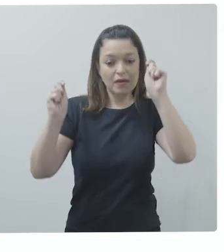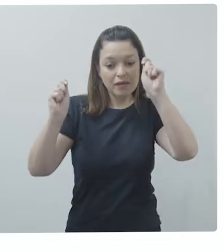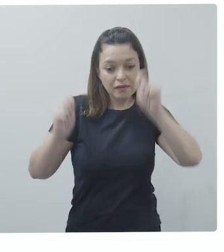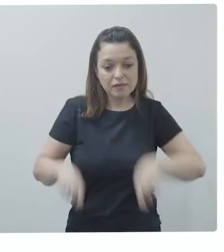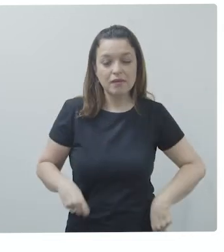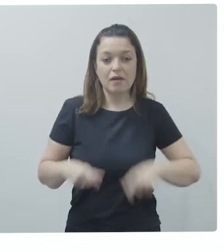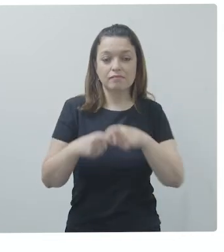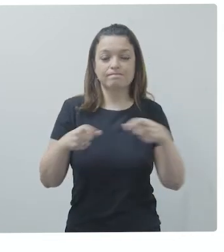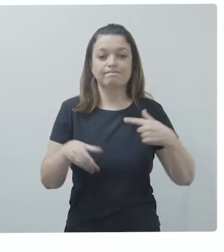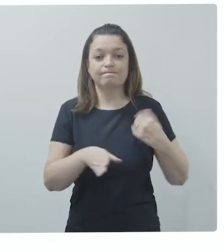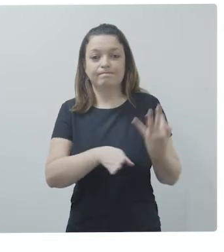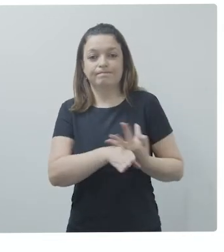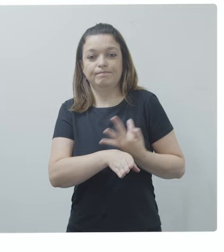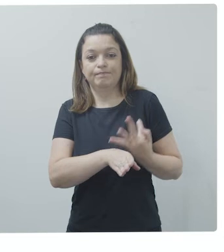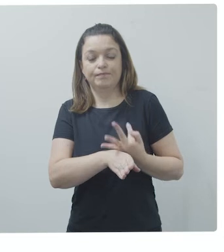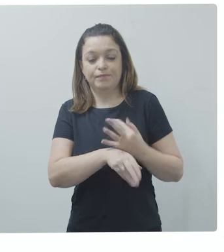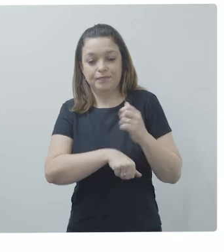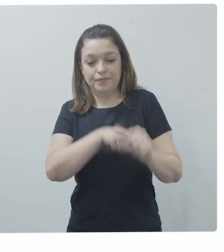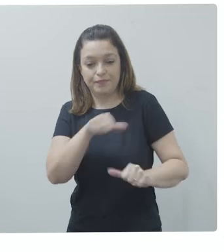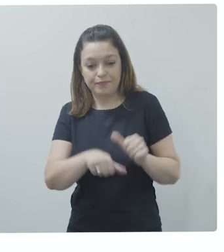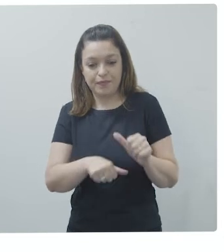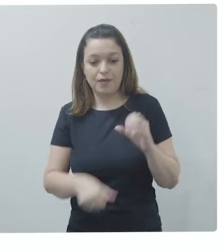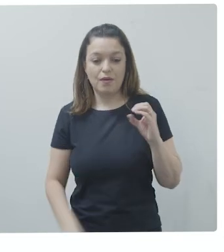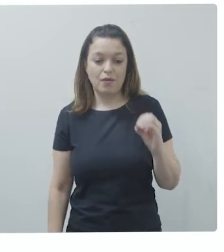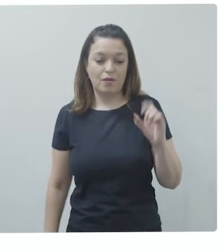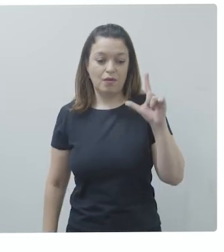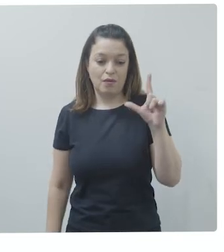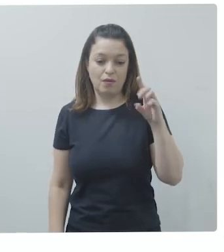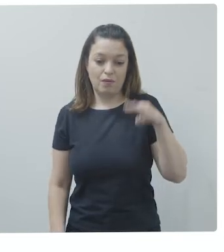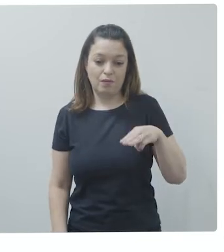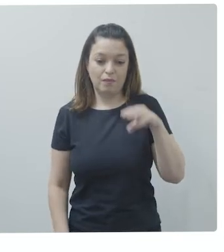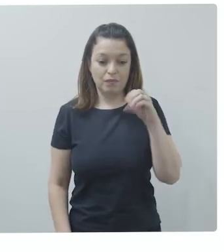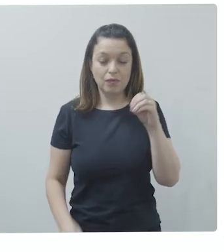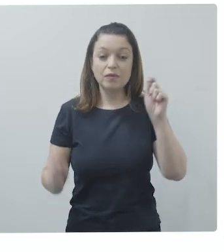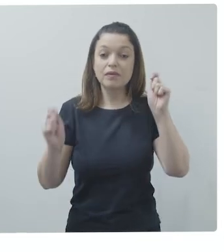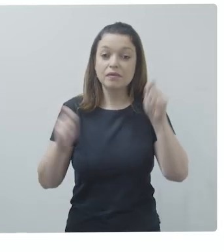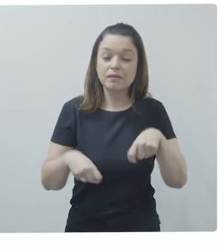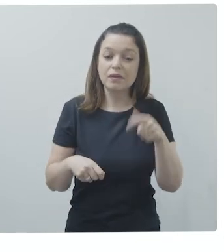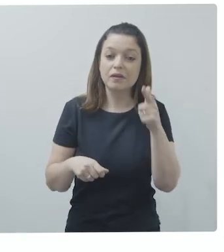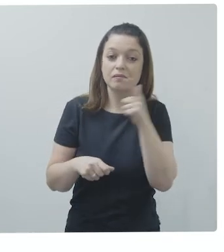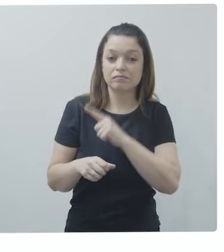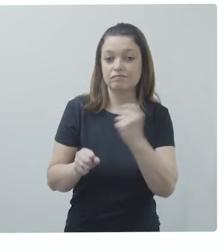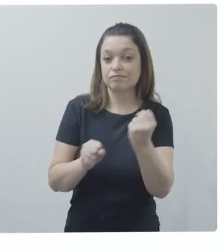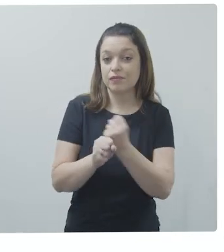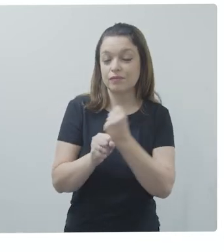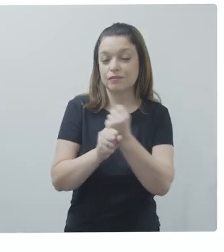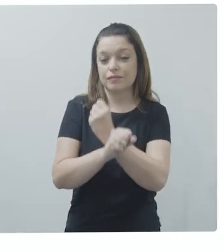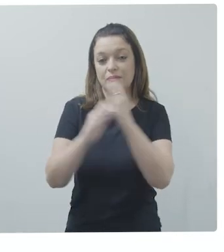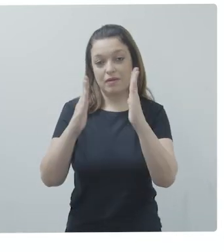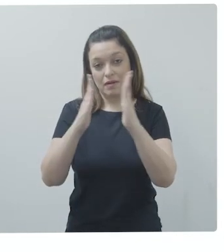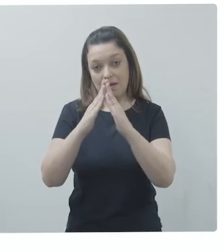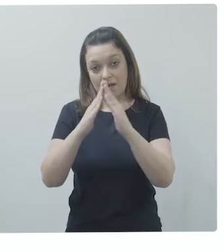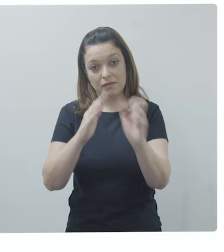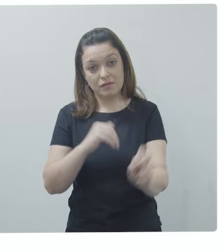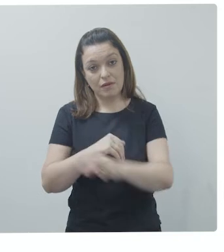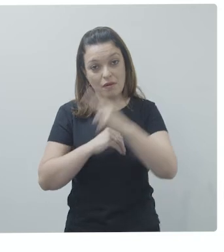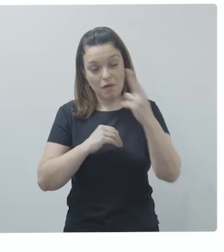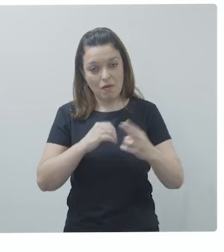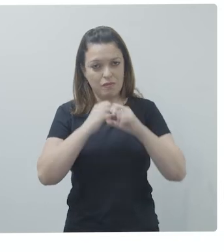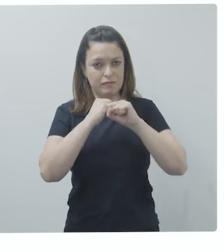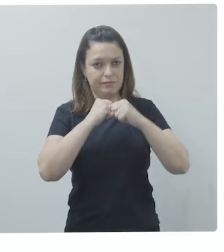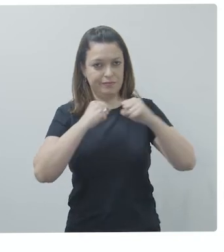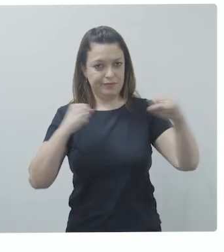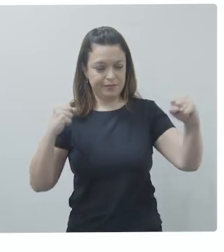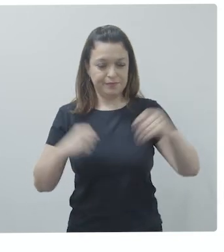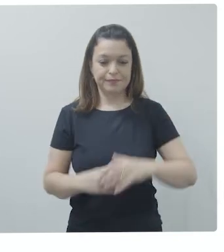e vigas resistentes. Com o olmo, é possível construir uma casa ou um salão.